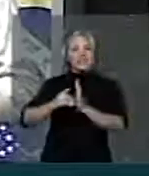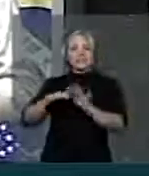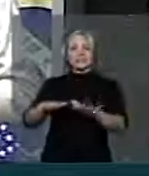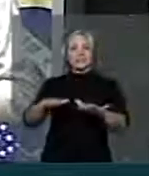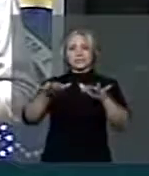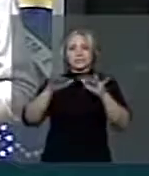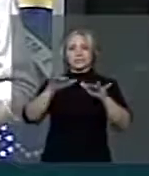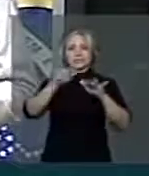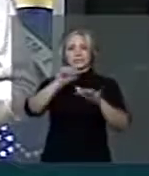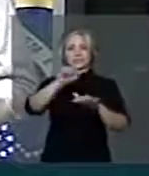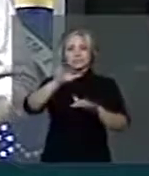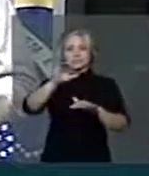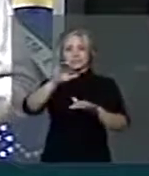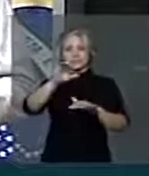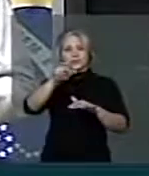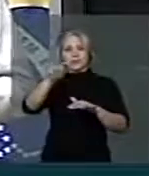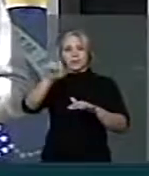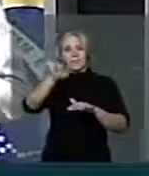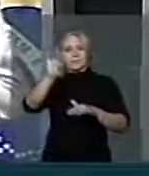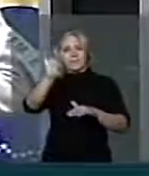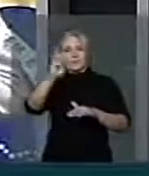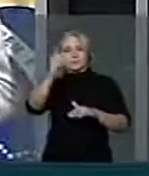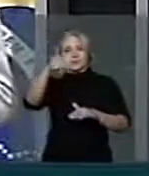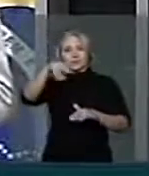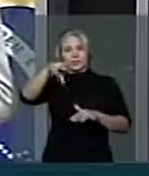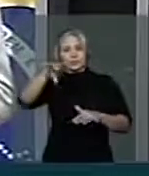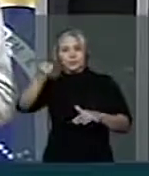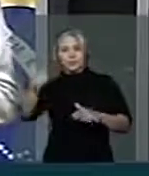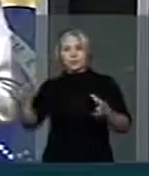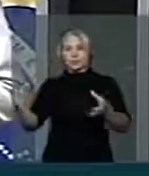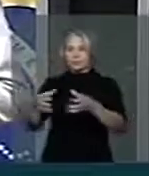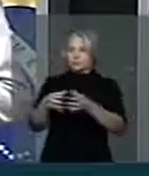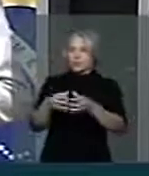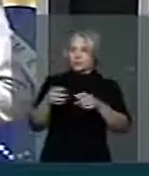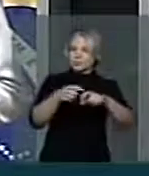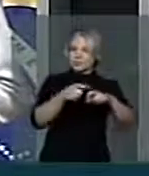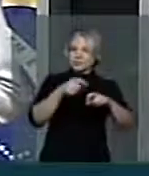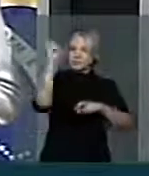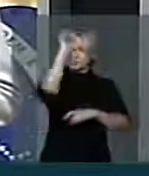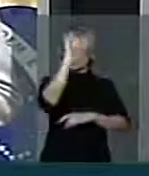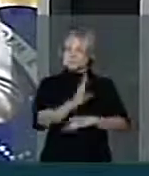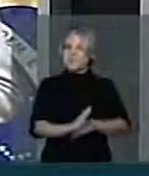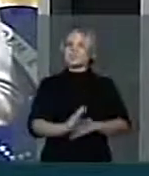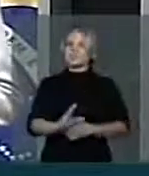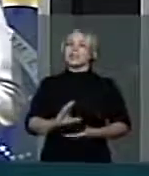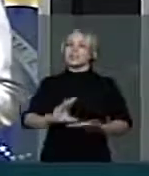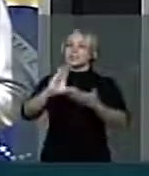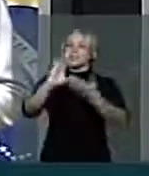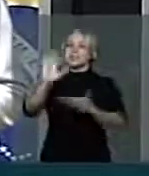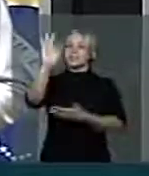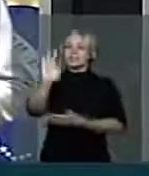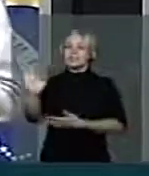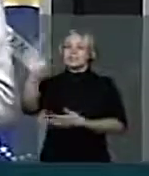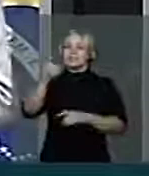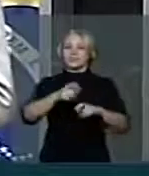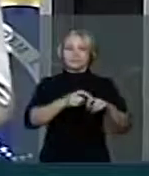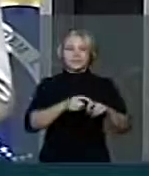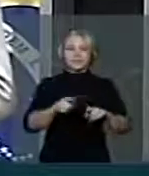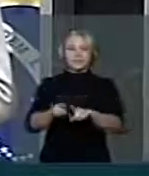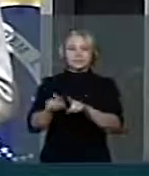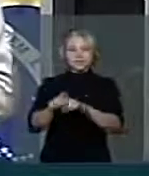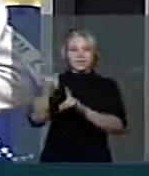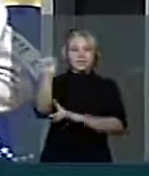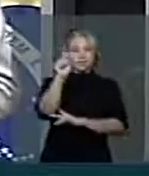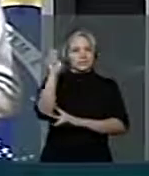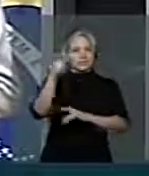Petrônio Portela, a Associação Médica Brasileira, o Conselho Federal de Medicina e a Federação dos Médicos do